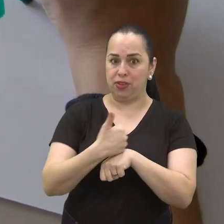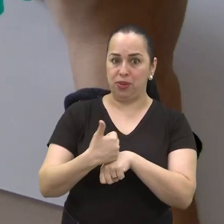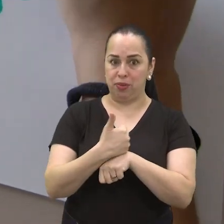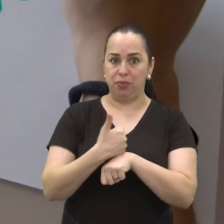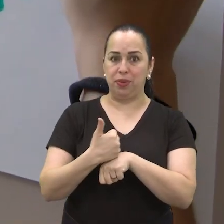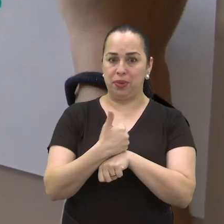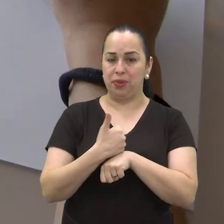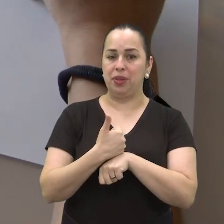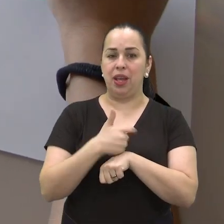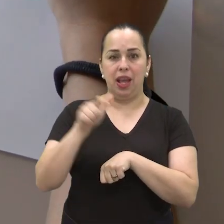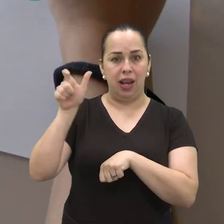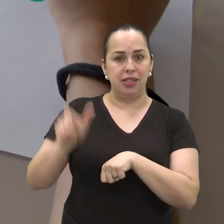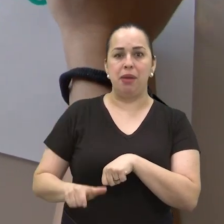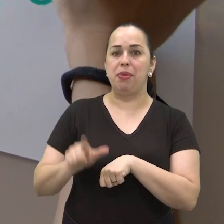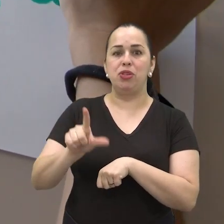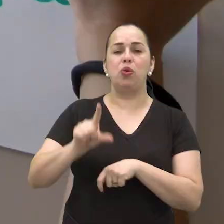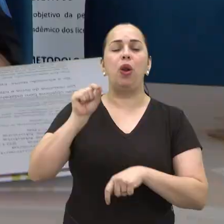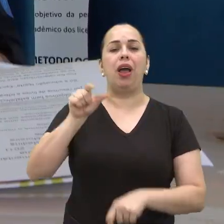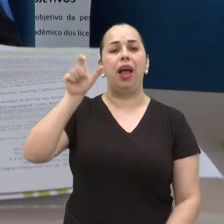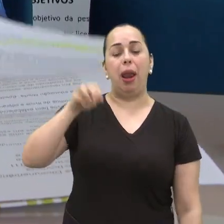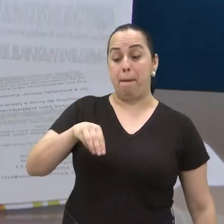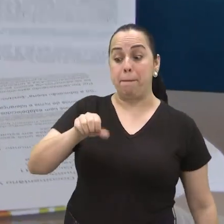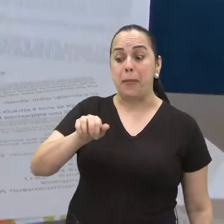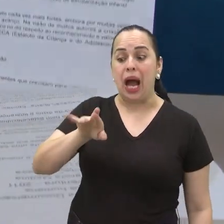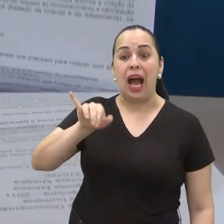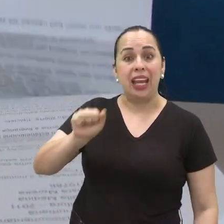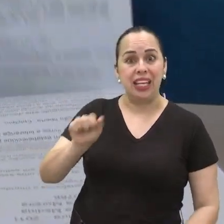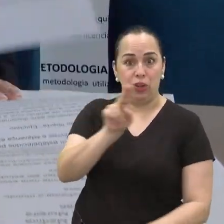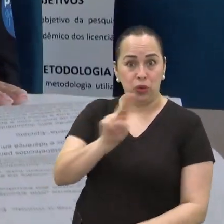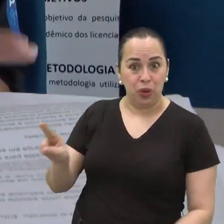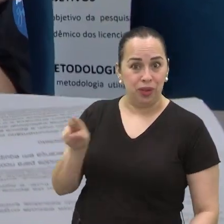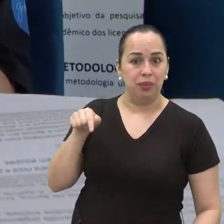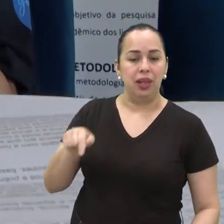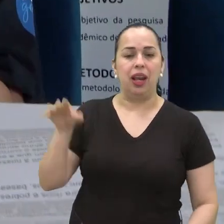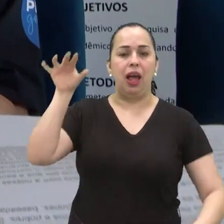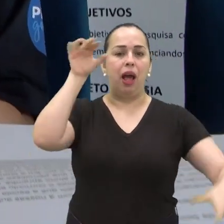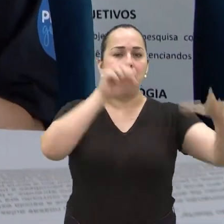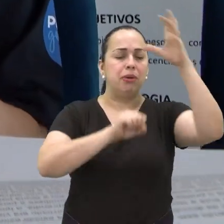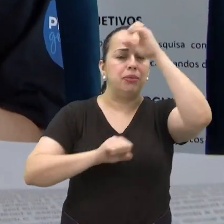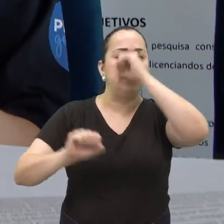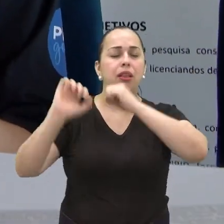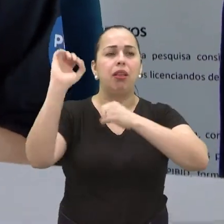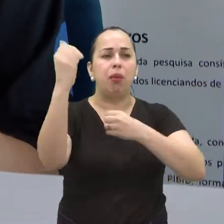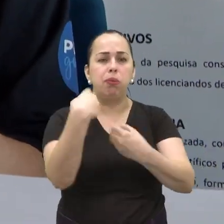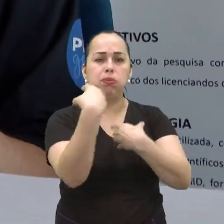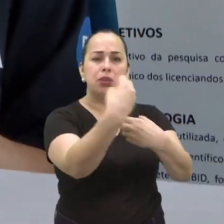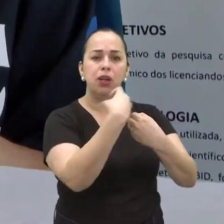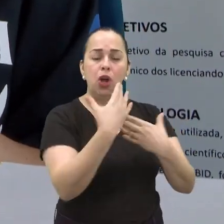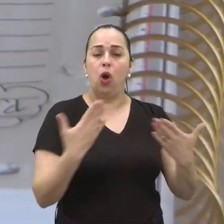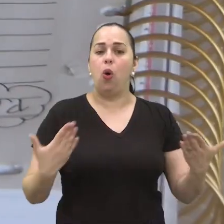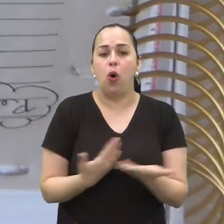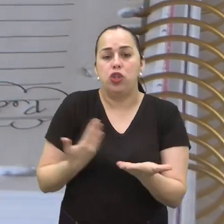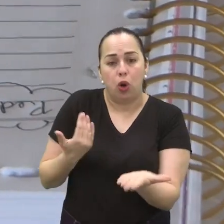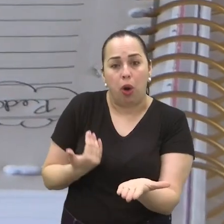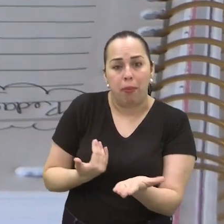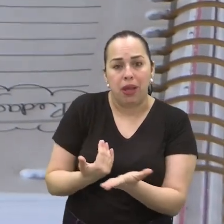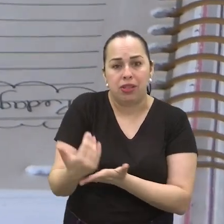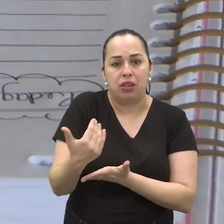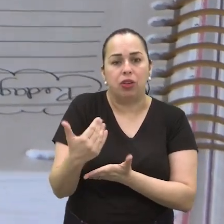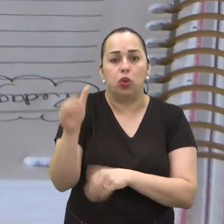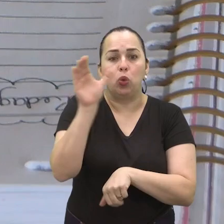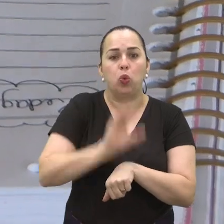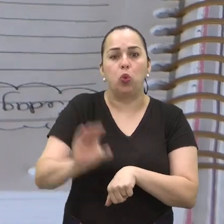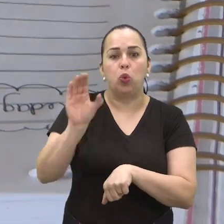profissão que iria seguir, ela sempre soube. A paixão da Maria Clara pelo aprendizado vem de muito cedo. Hoje dá os